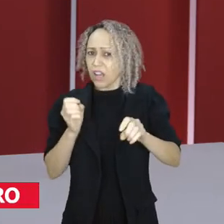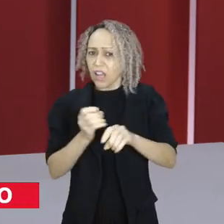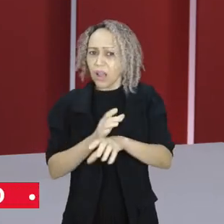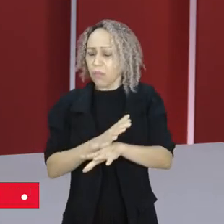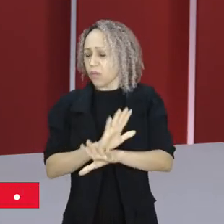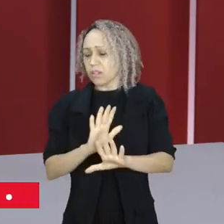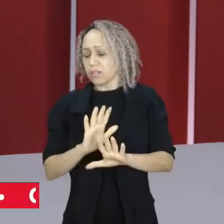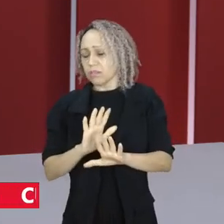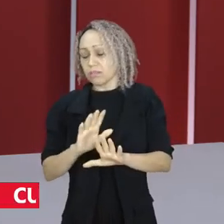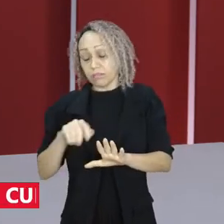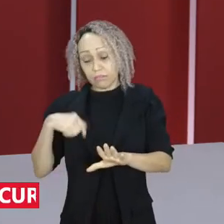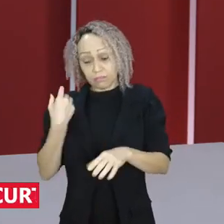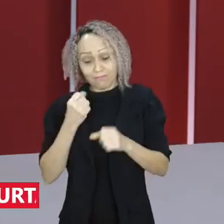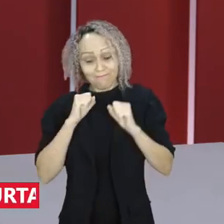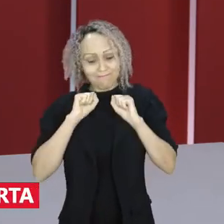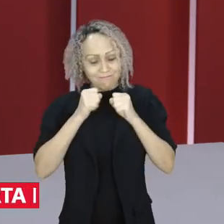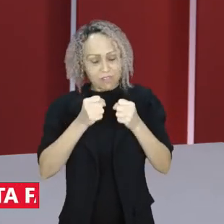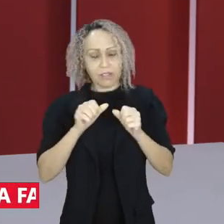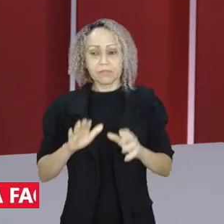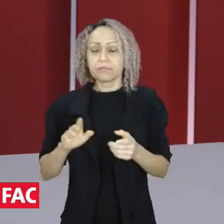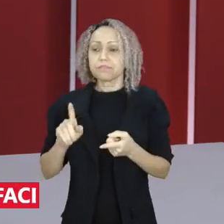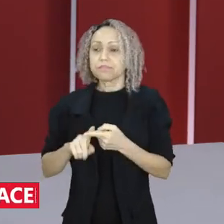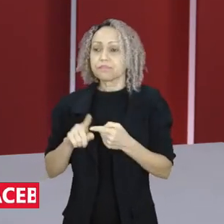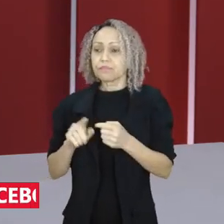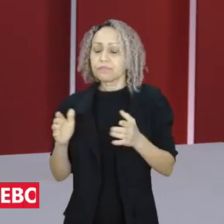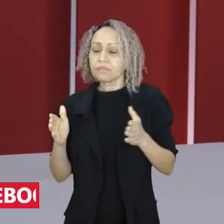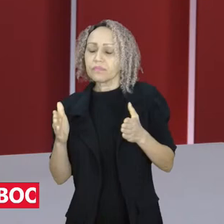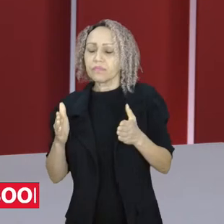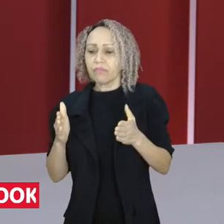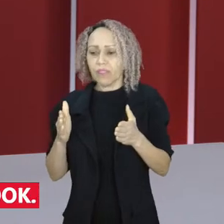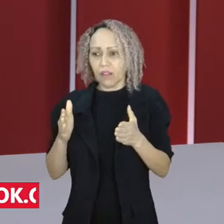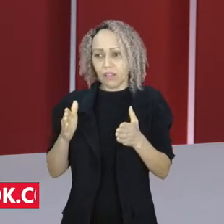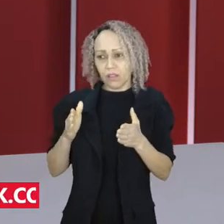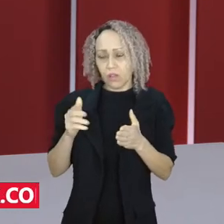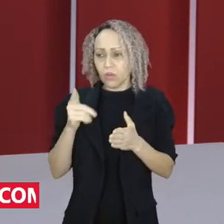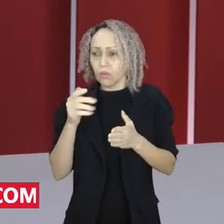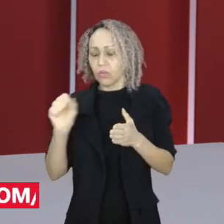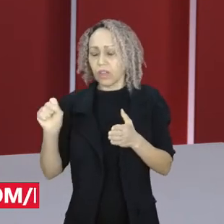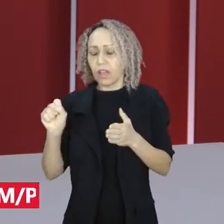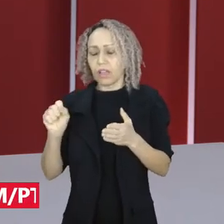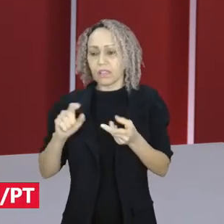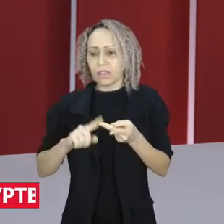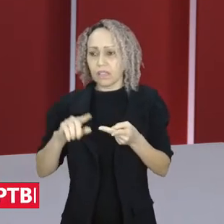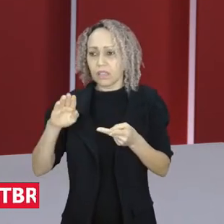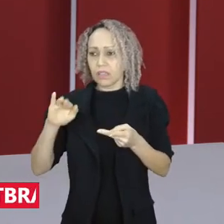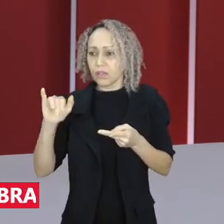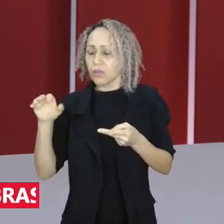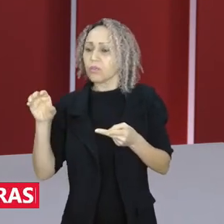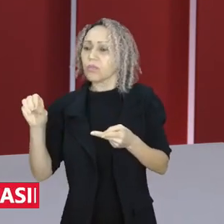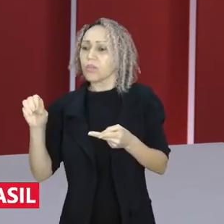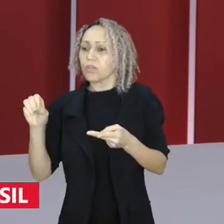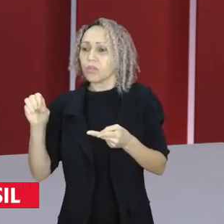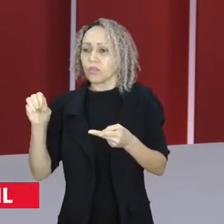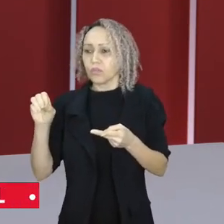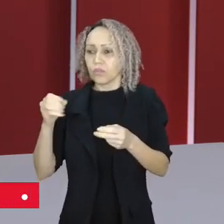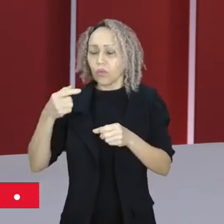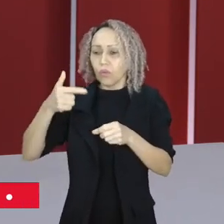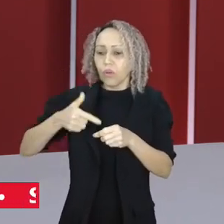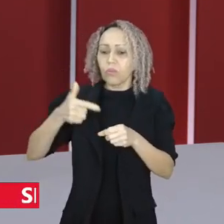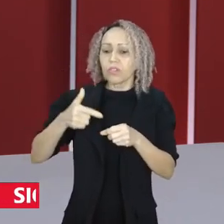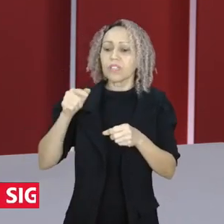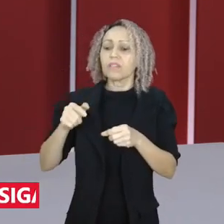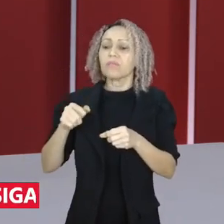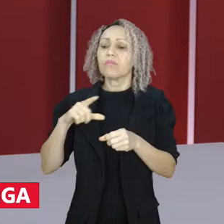subgrupo petróleo gás natural e biocombustíveis do GT de Minas e energia vai cumprir agenda no Rio de Janeiro